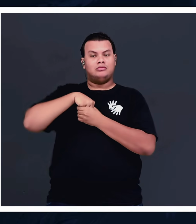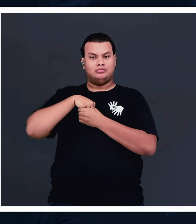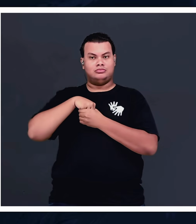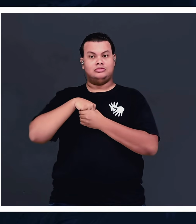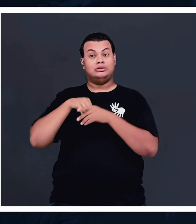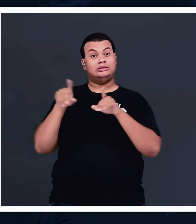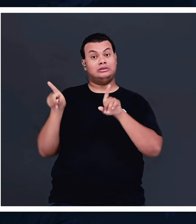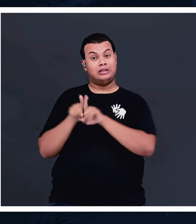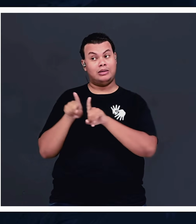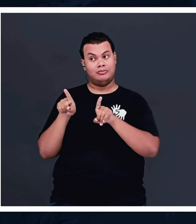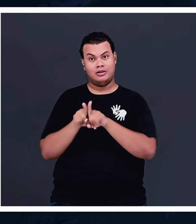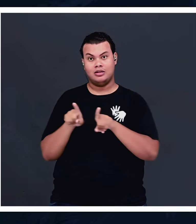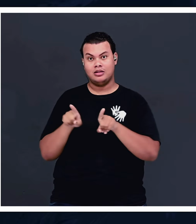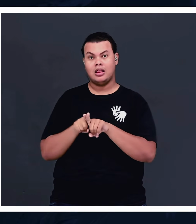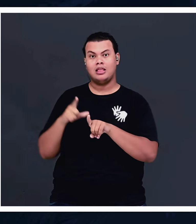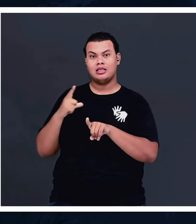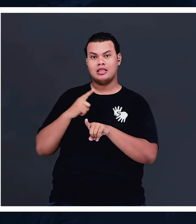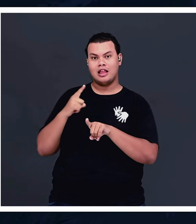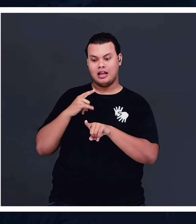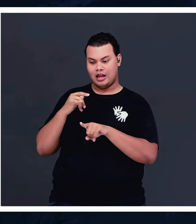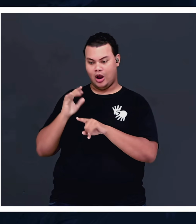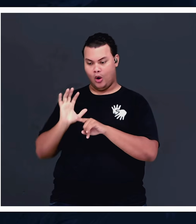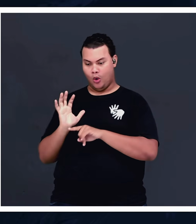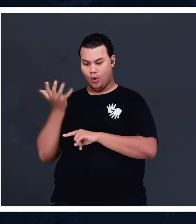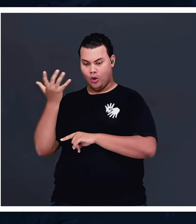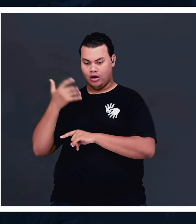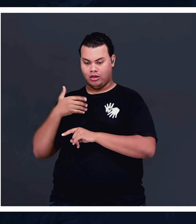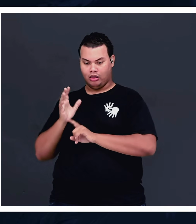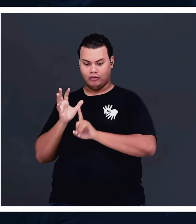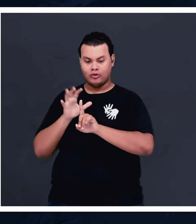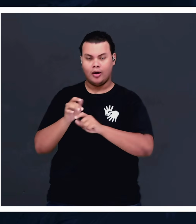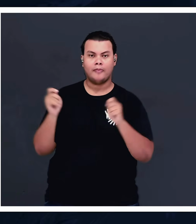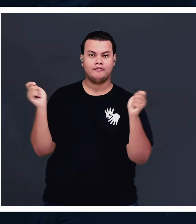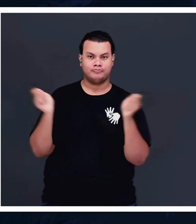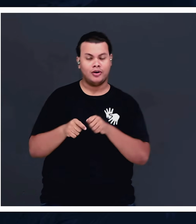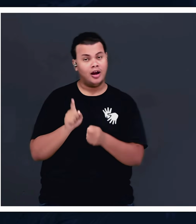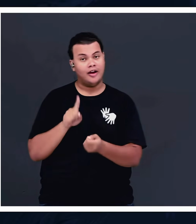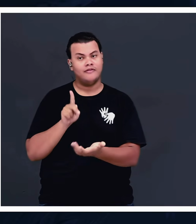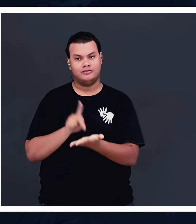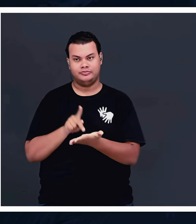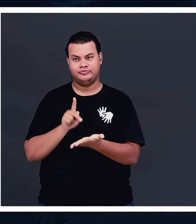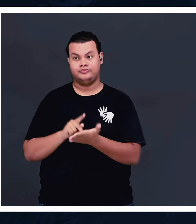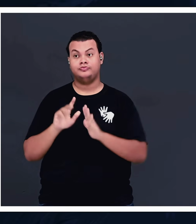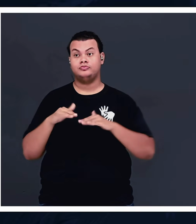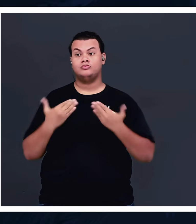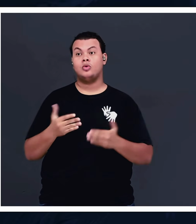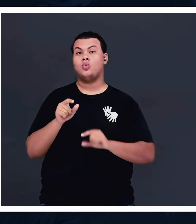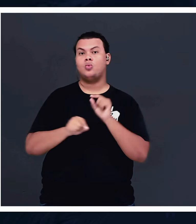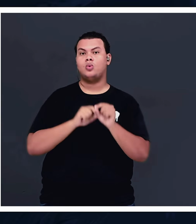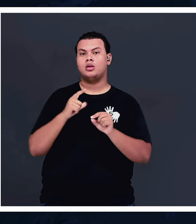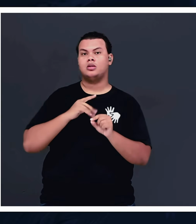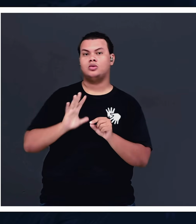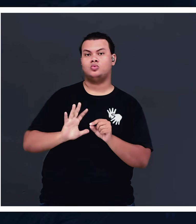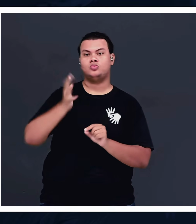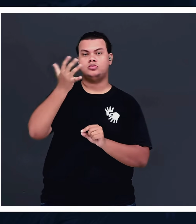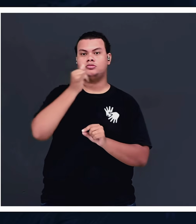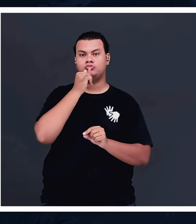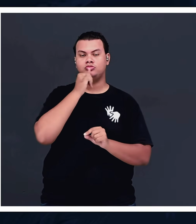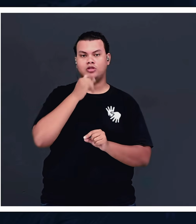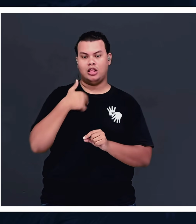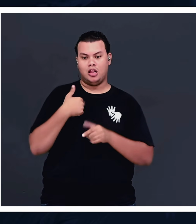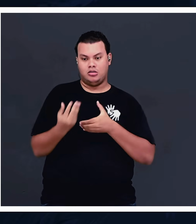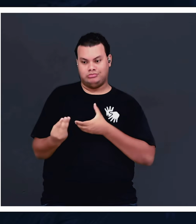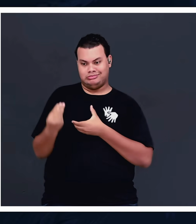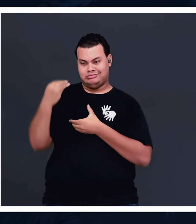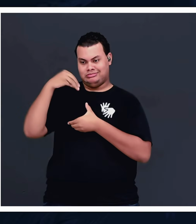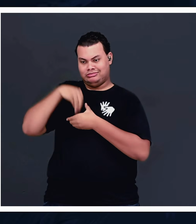e também vice-versa. O contrário também é verdade. Então, aquilo que acontece externamente, ou seja,